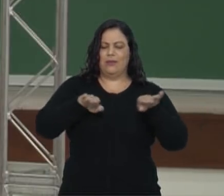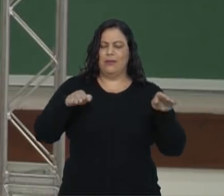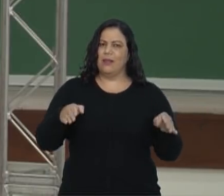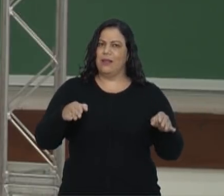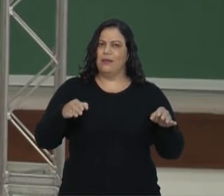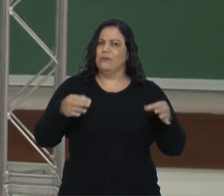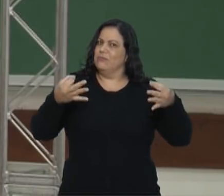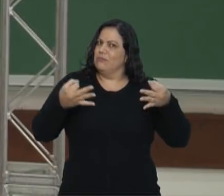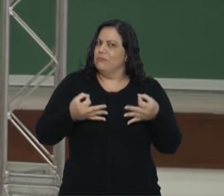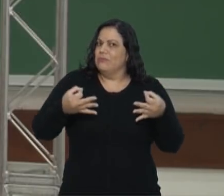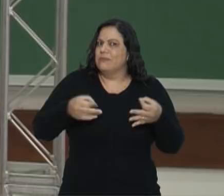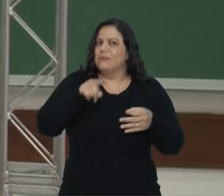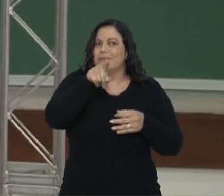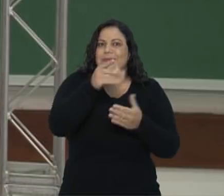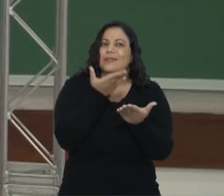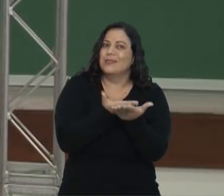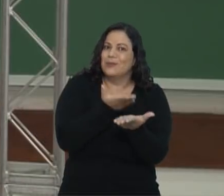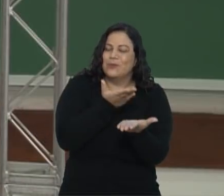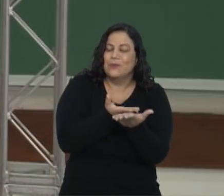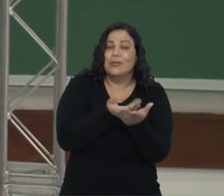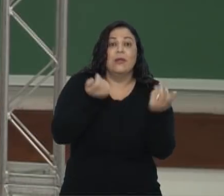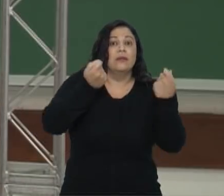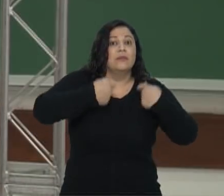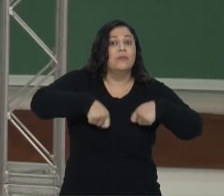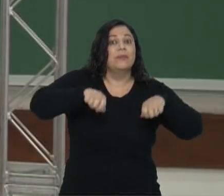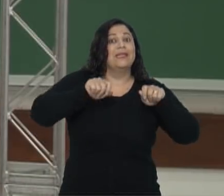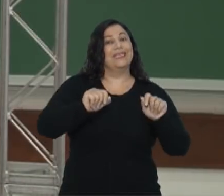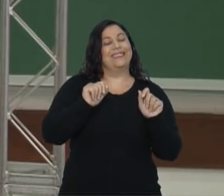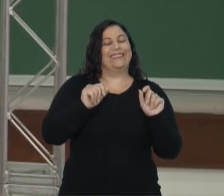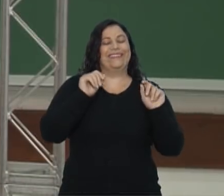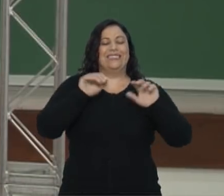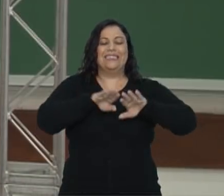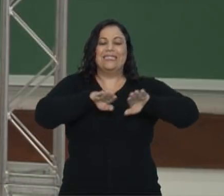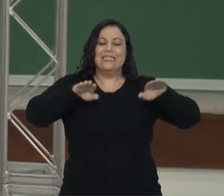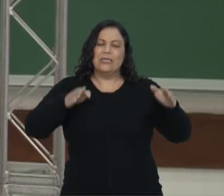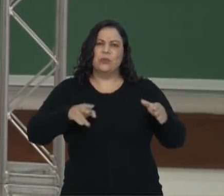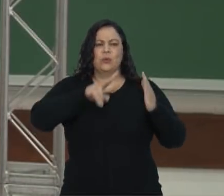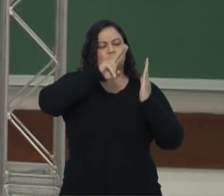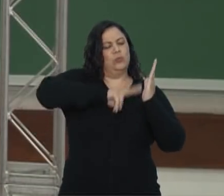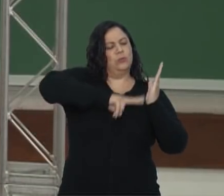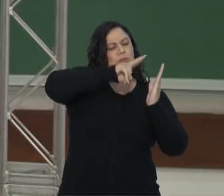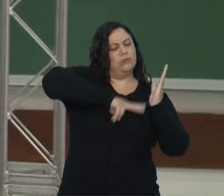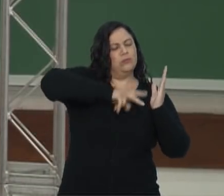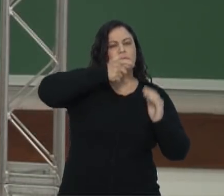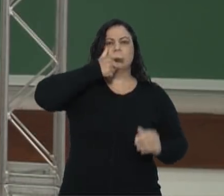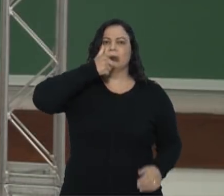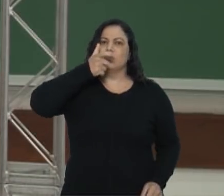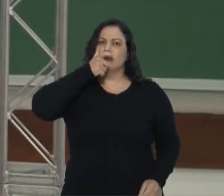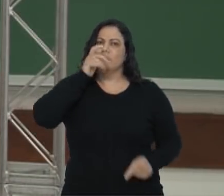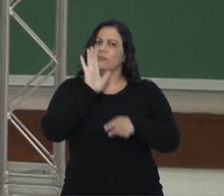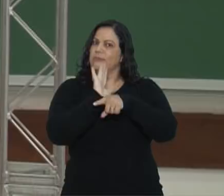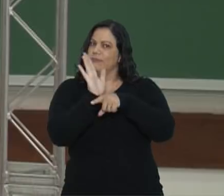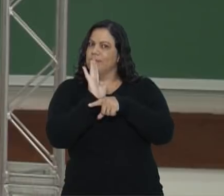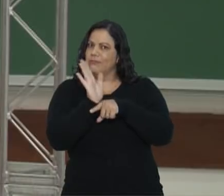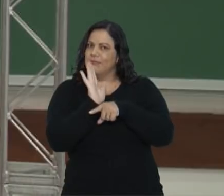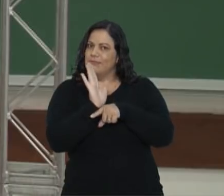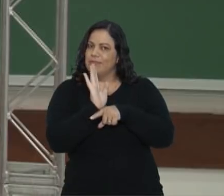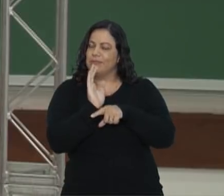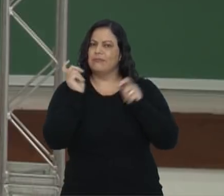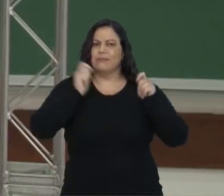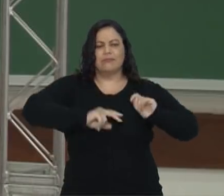você estudar? Você precisa desse espaço para fazer suas leituras, para assistir os vídeos. Já que a gente está falando